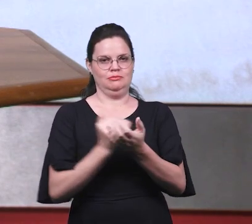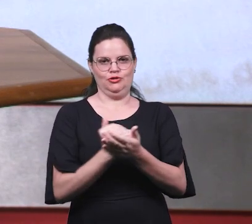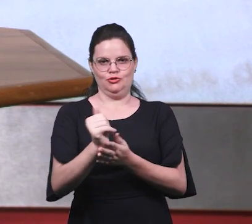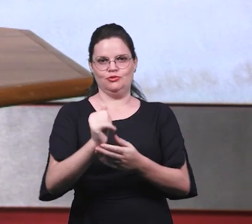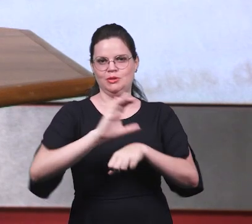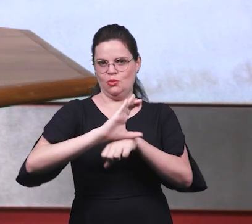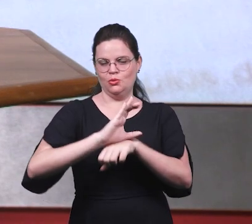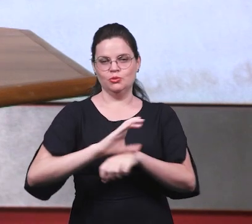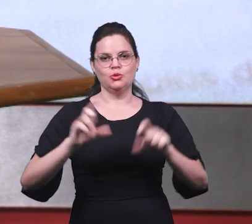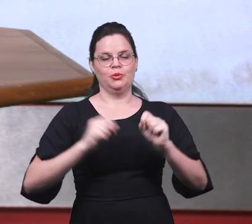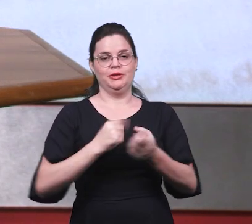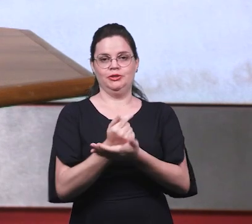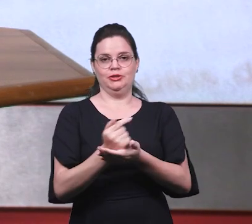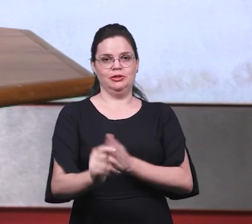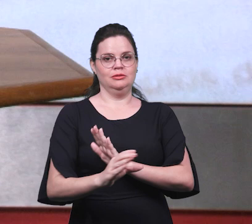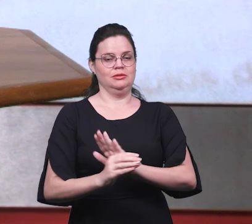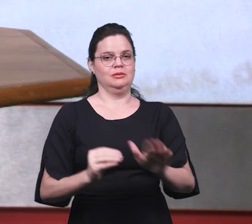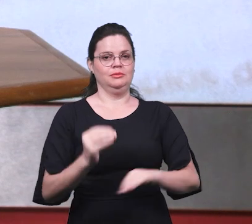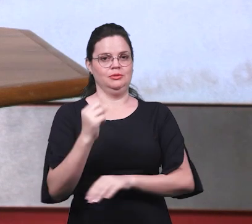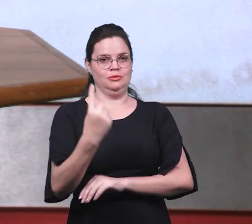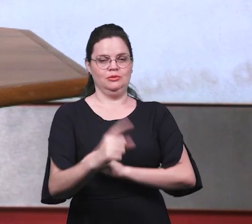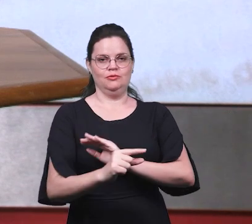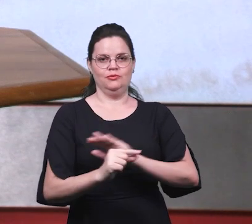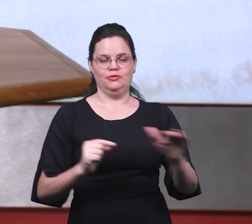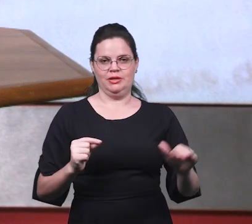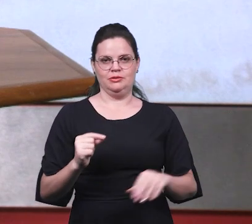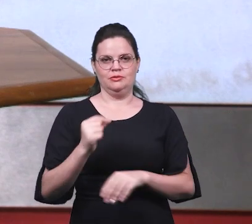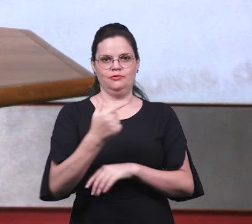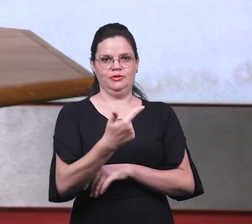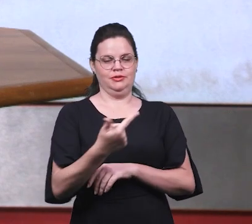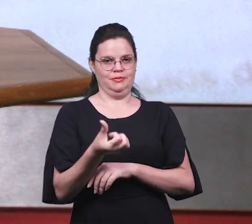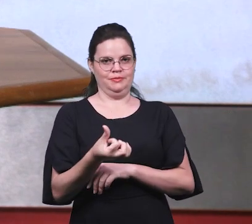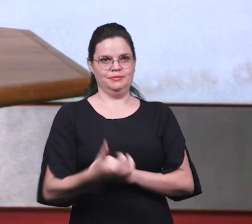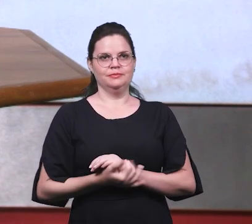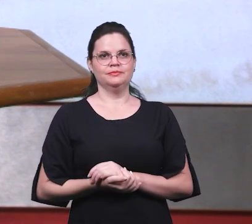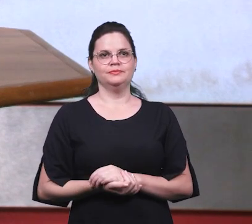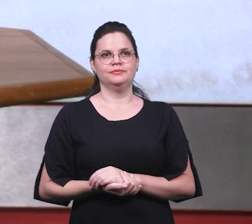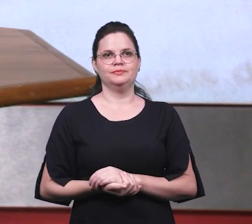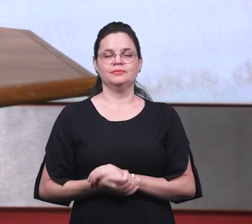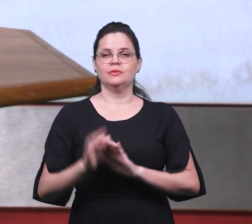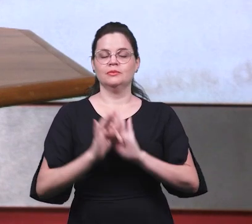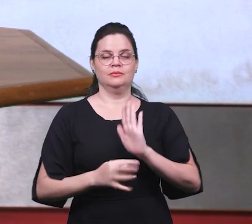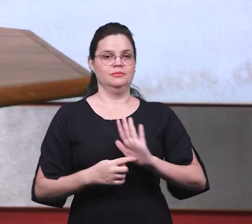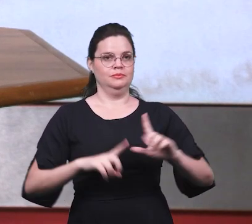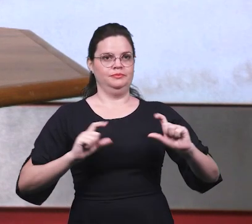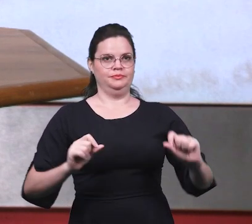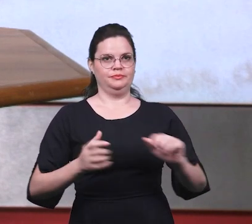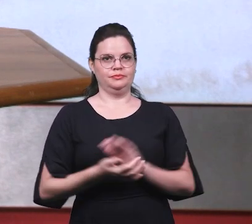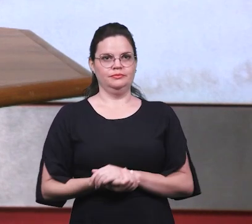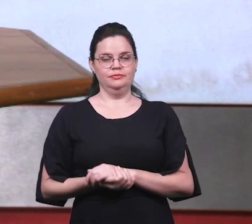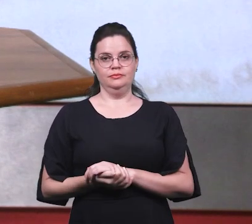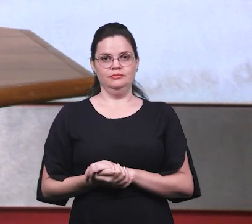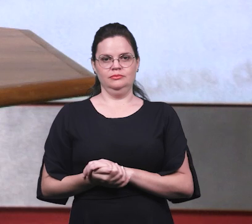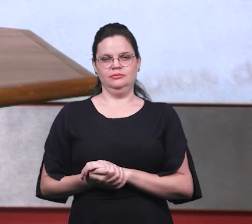se encontra em Gênesis, capítulo 1, verso 26, que diz assim: